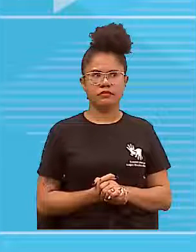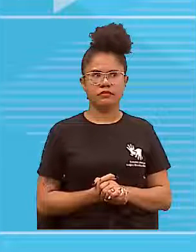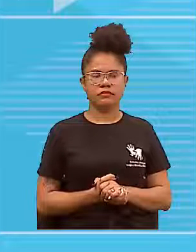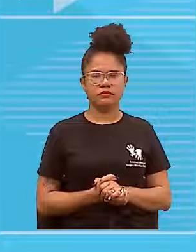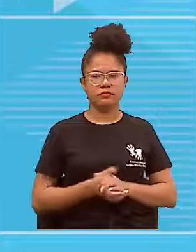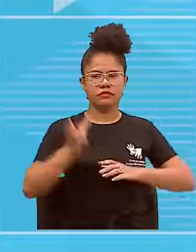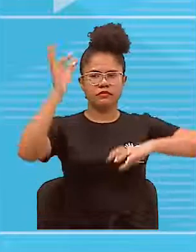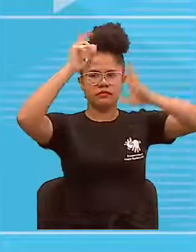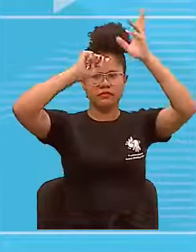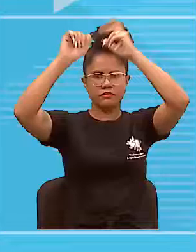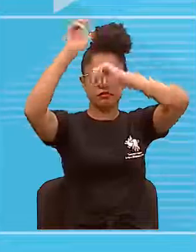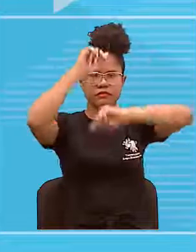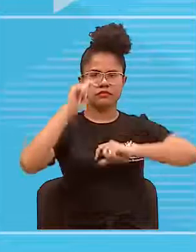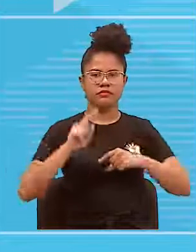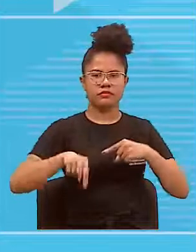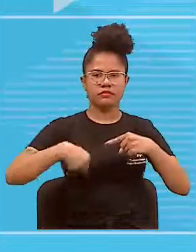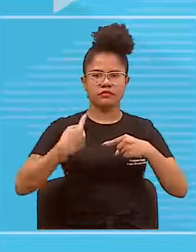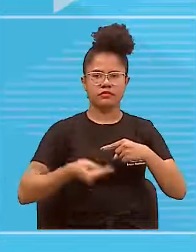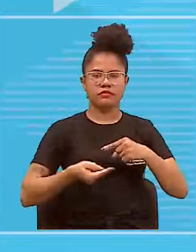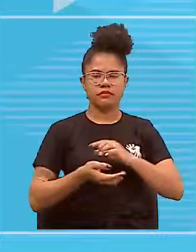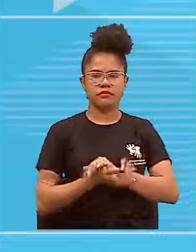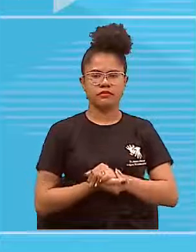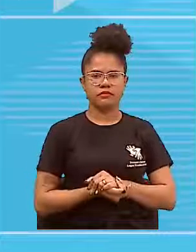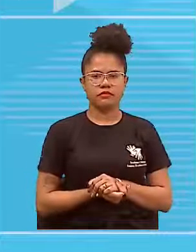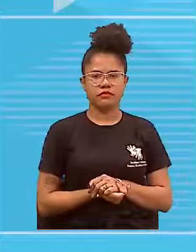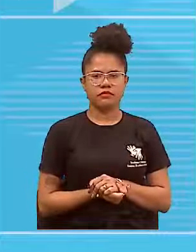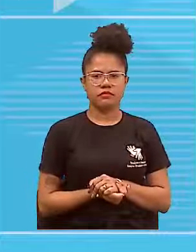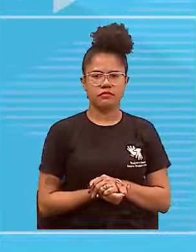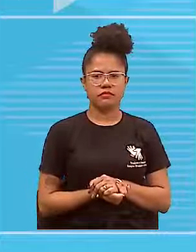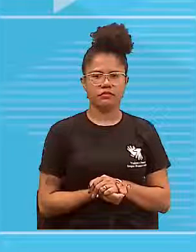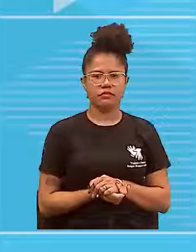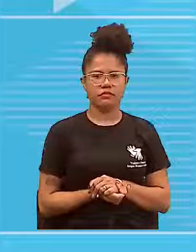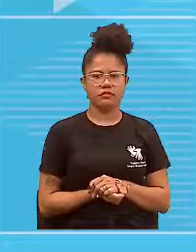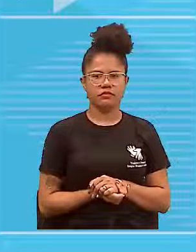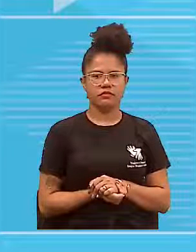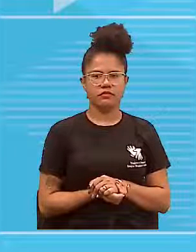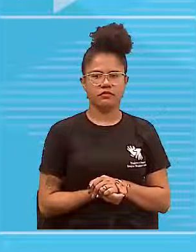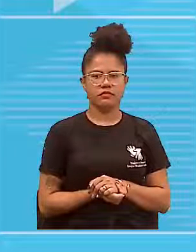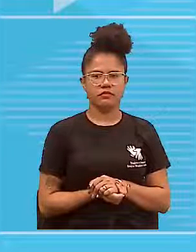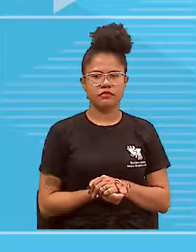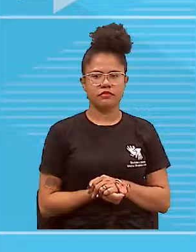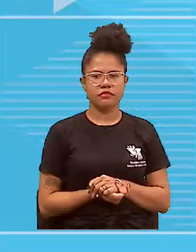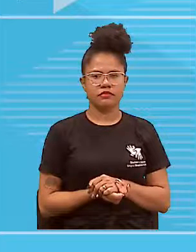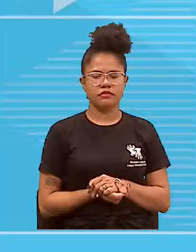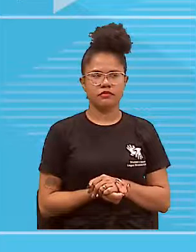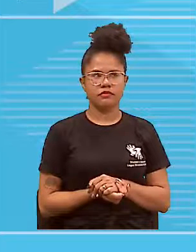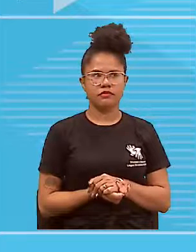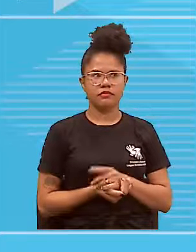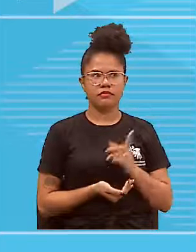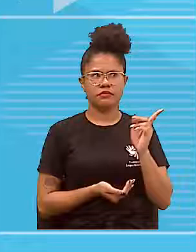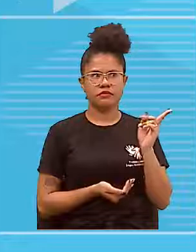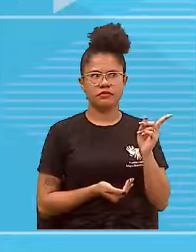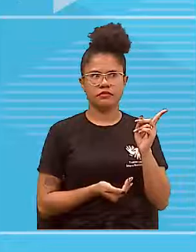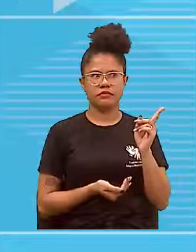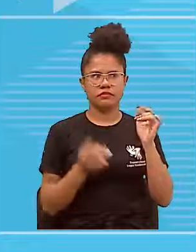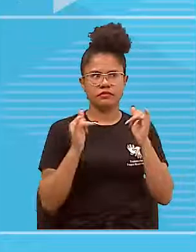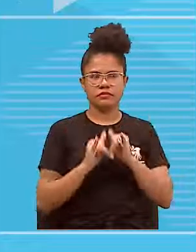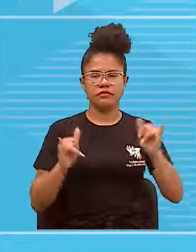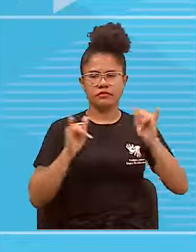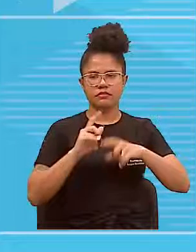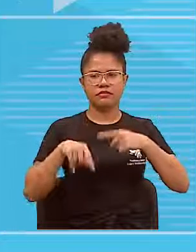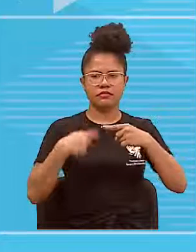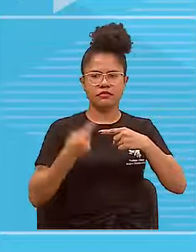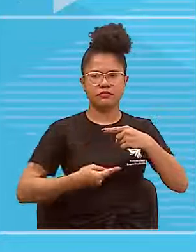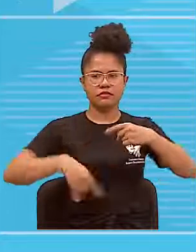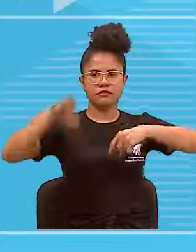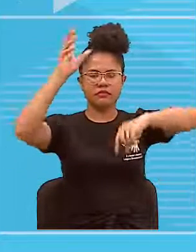Depois que eu transformo esses dados em informação, ele se transforma em conhecimento. Depois